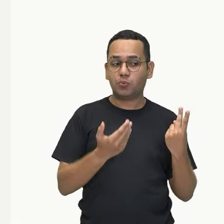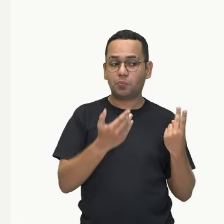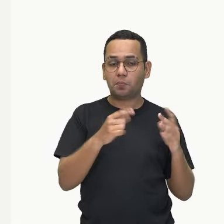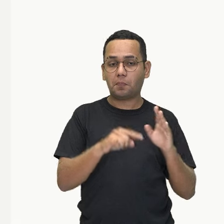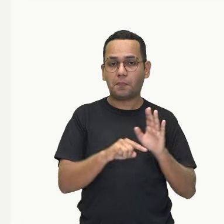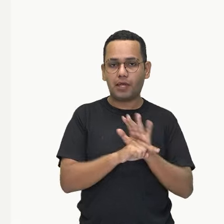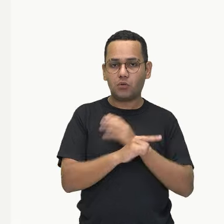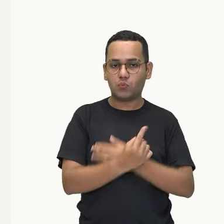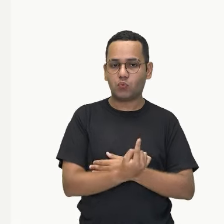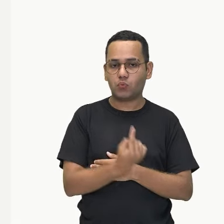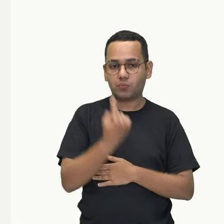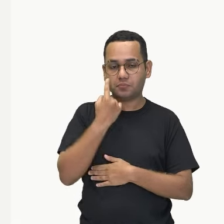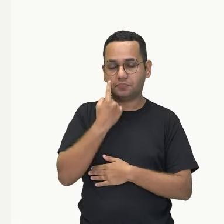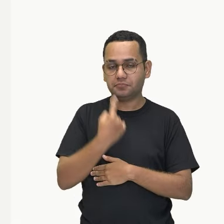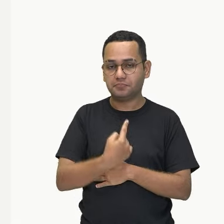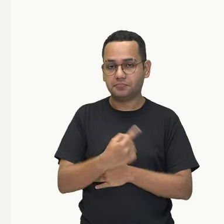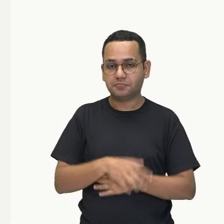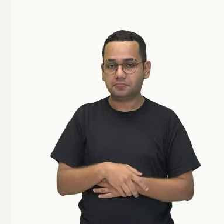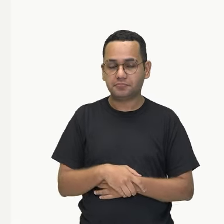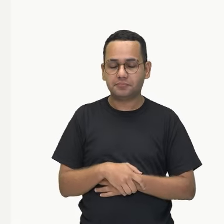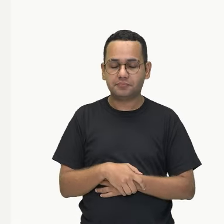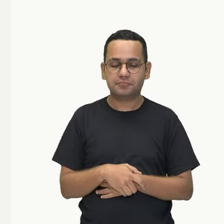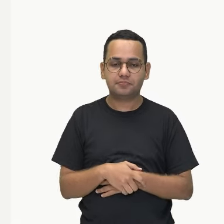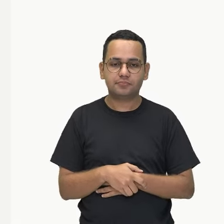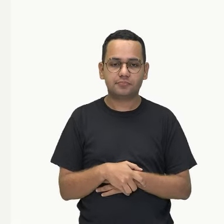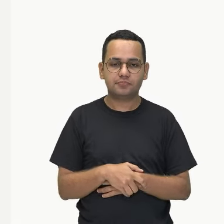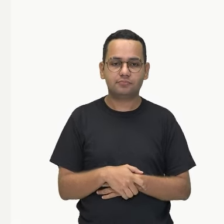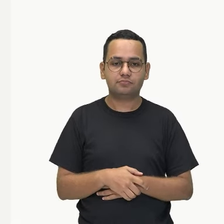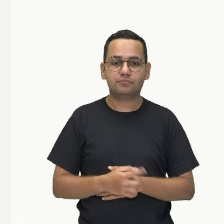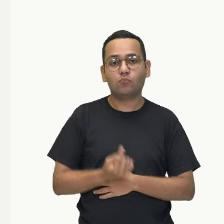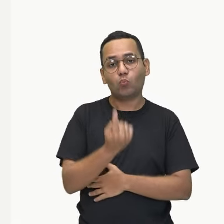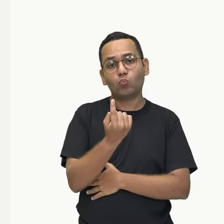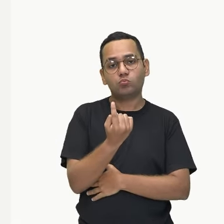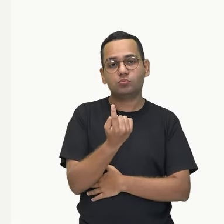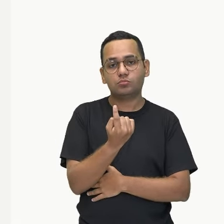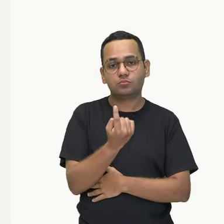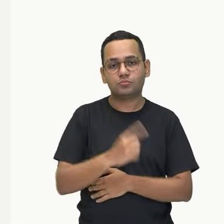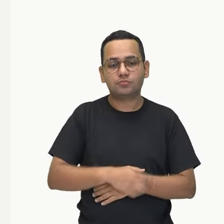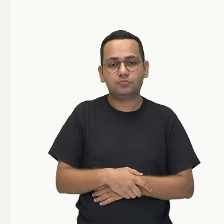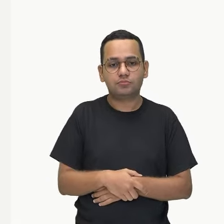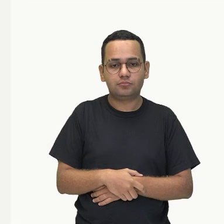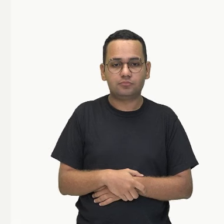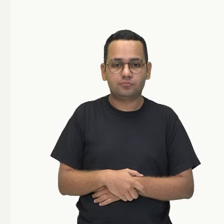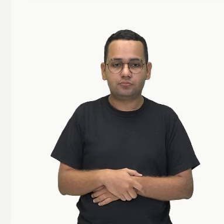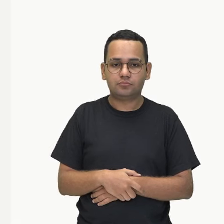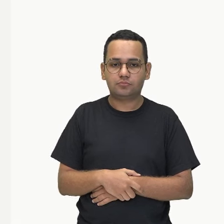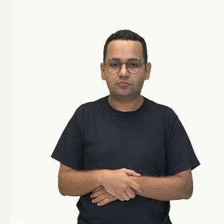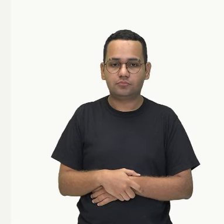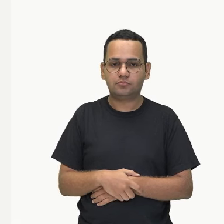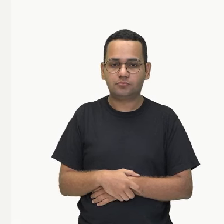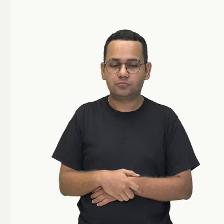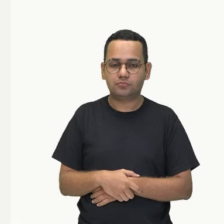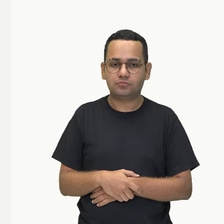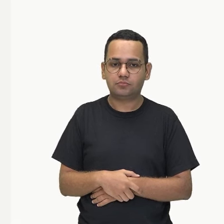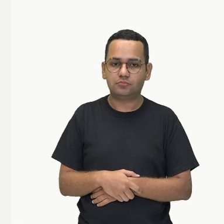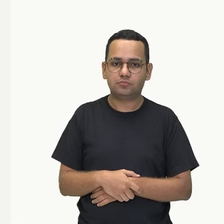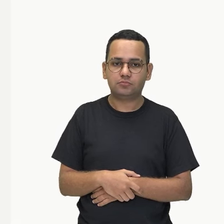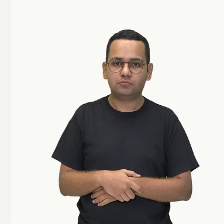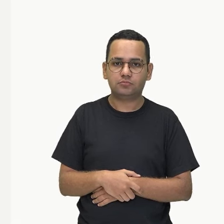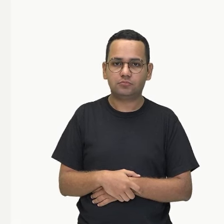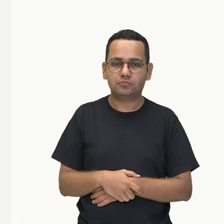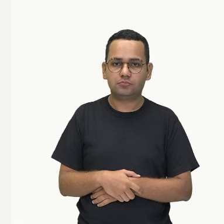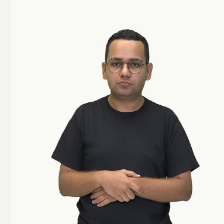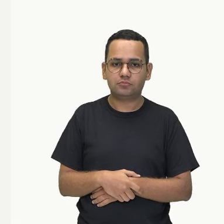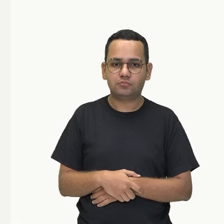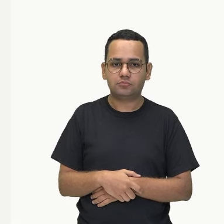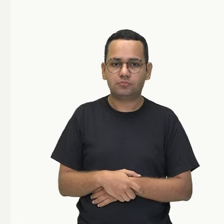coeficientes. Ó. 2 menos 1 é 1. E a nossa parte